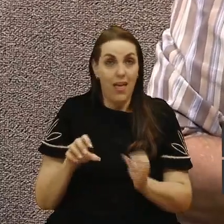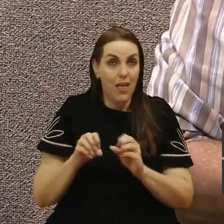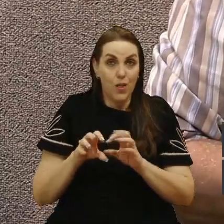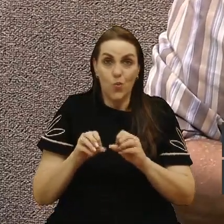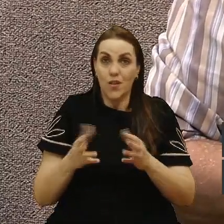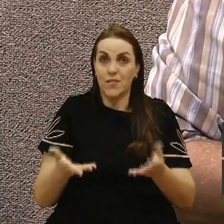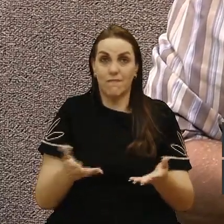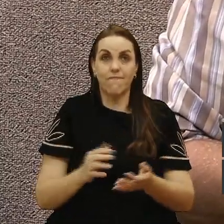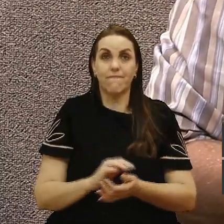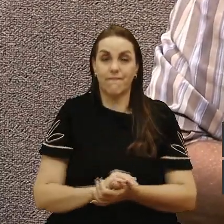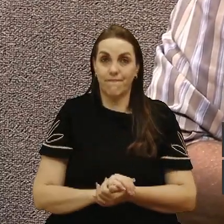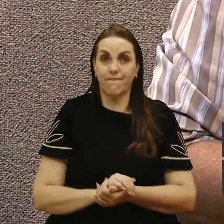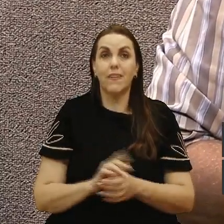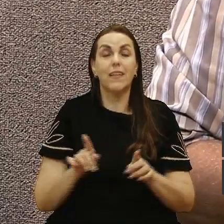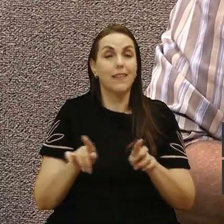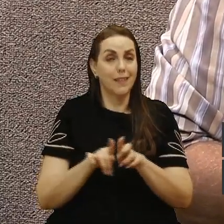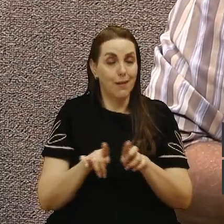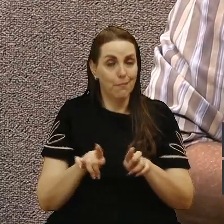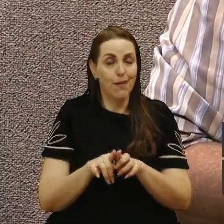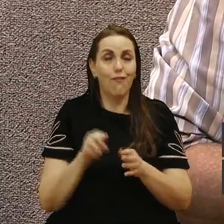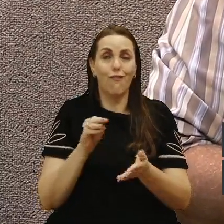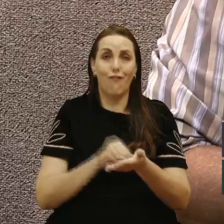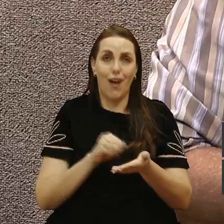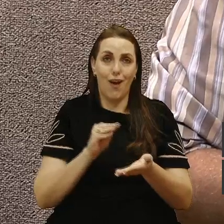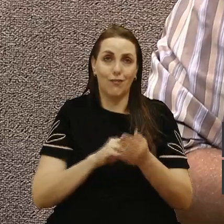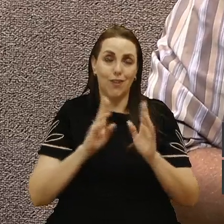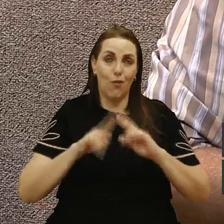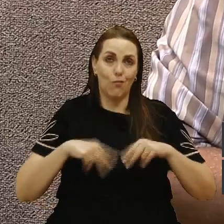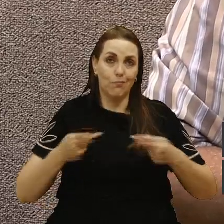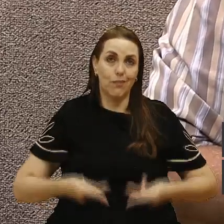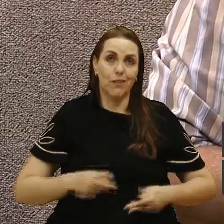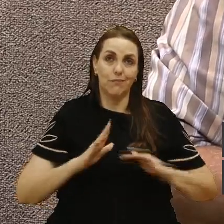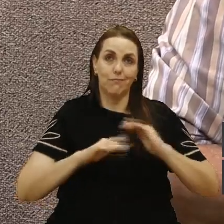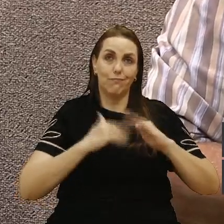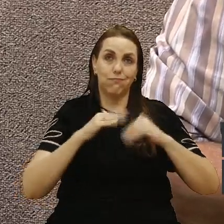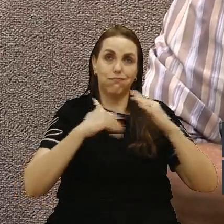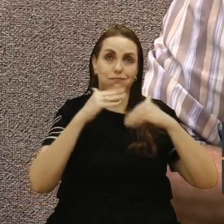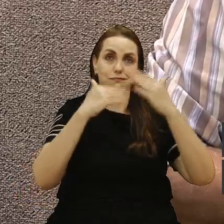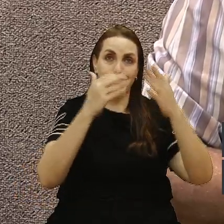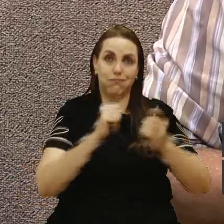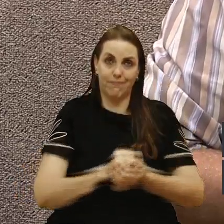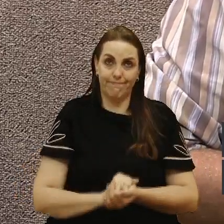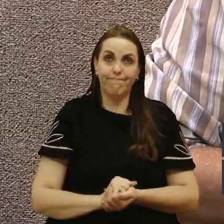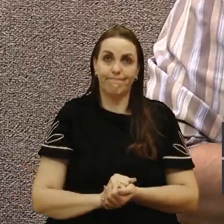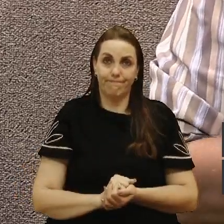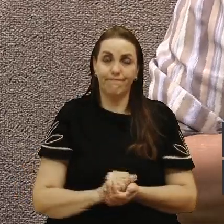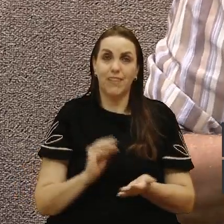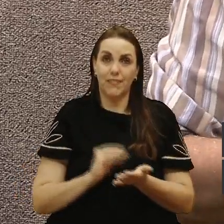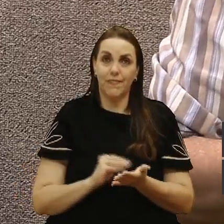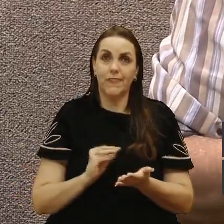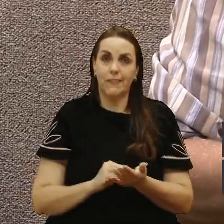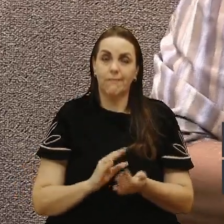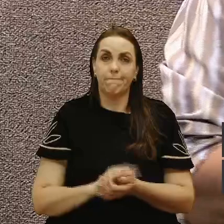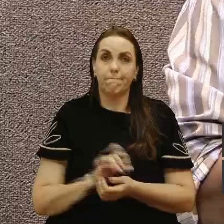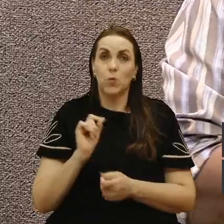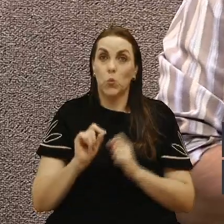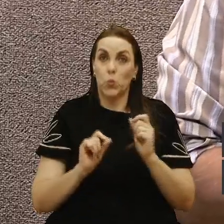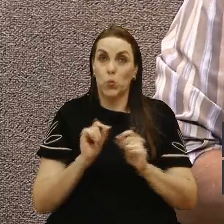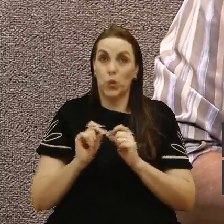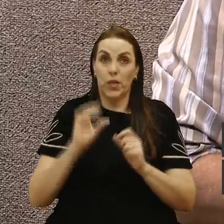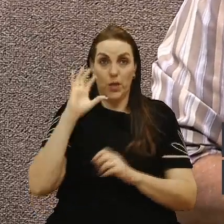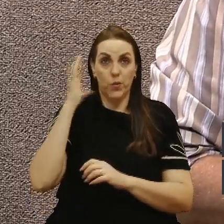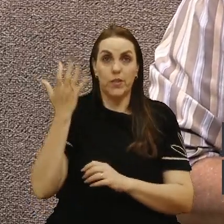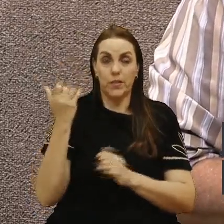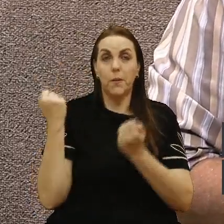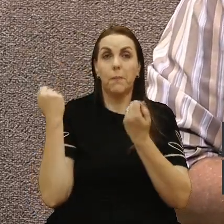educação. Então falta muito para o ser humano evoluir. Falta muito para o ser humano evoluir. O que aconteceu, e parabéns